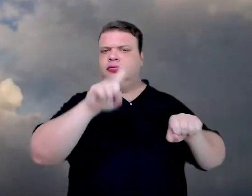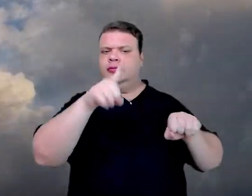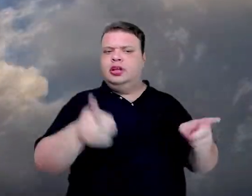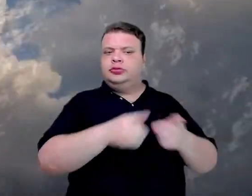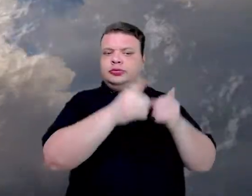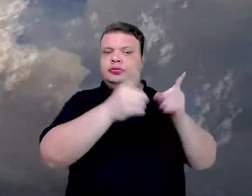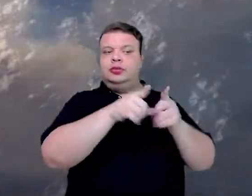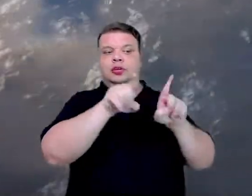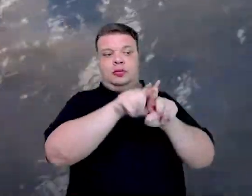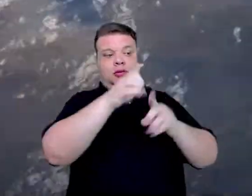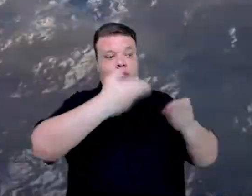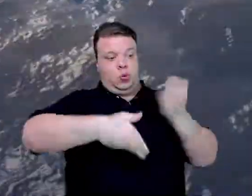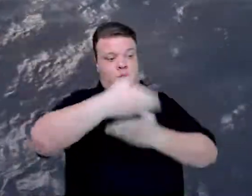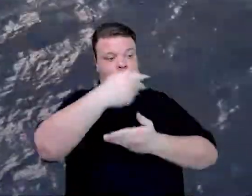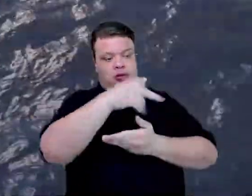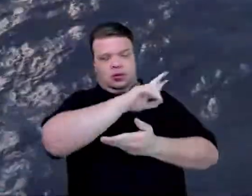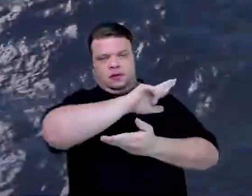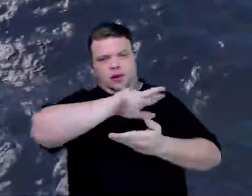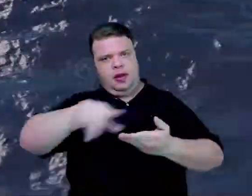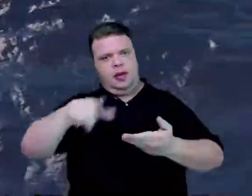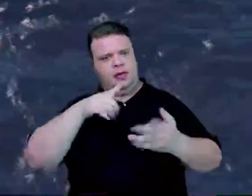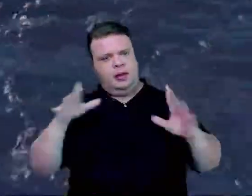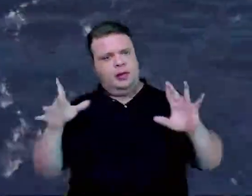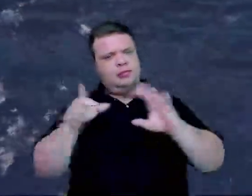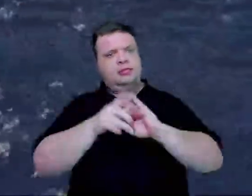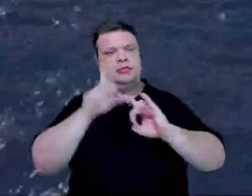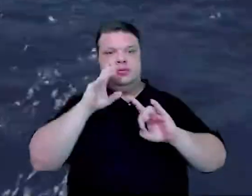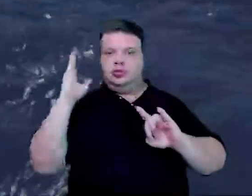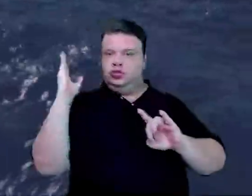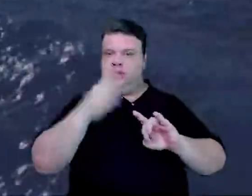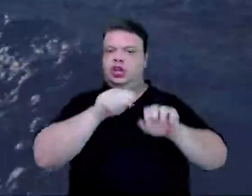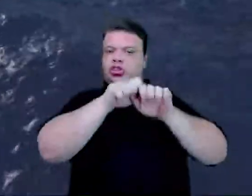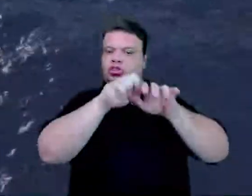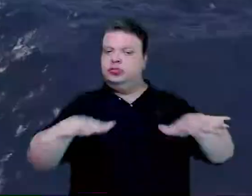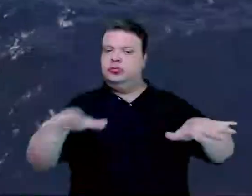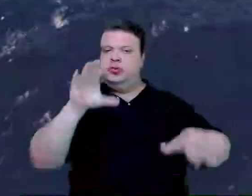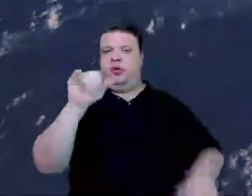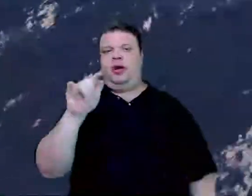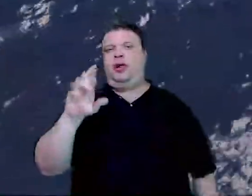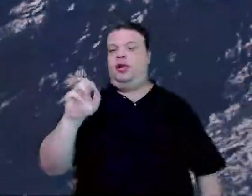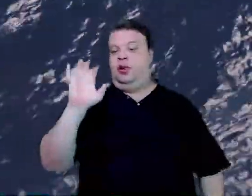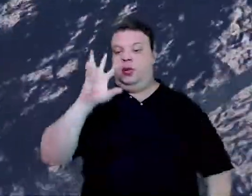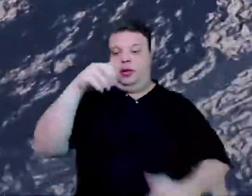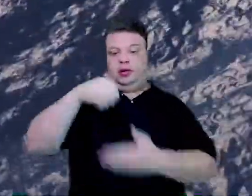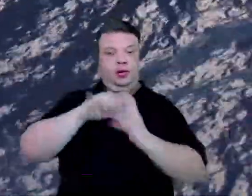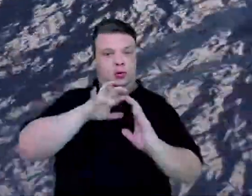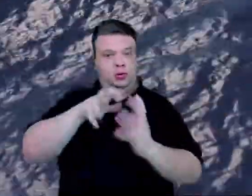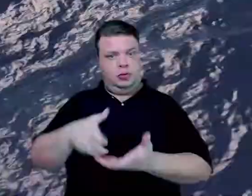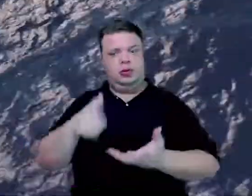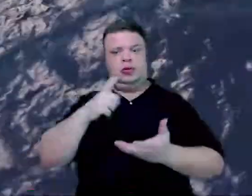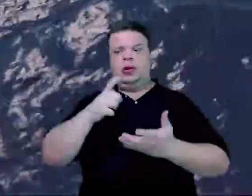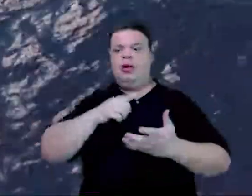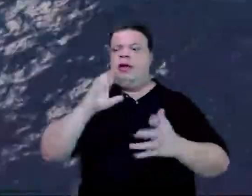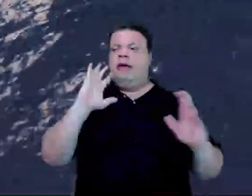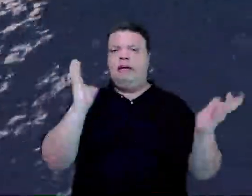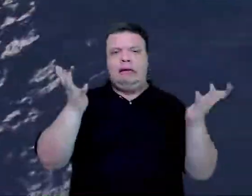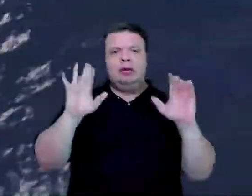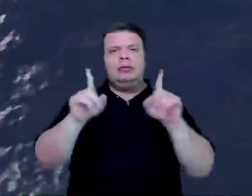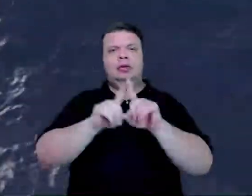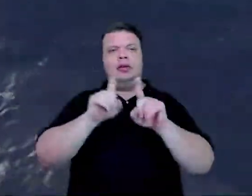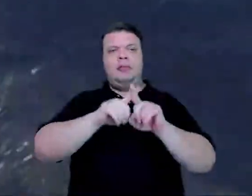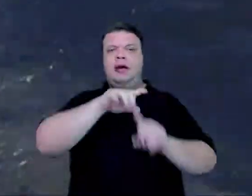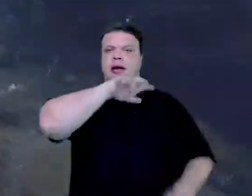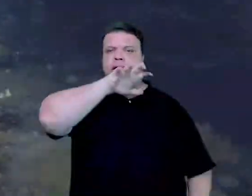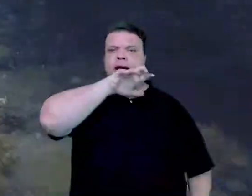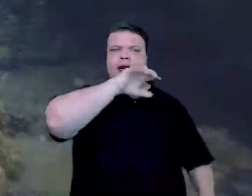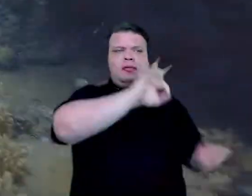sistemas são dinâmicos e suas interações estão diretamente ligadas à distribuição de calor no planeta, ao clima, às